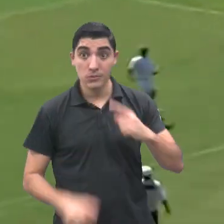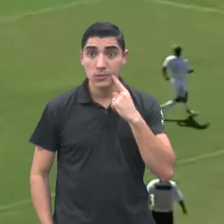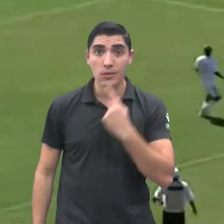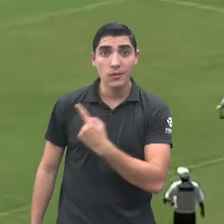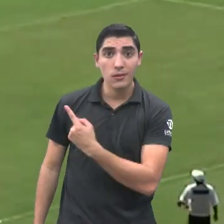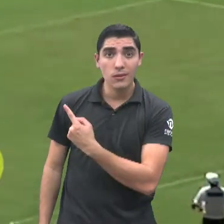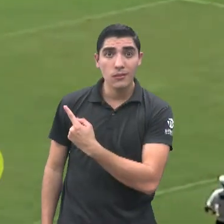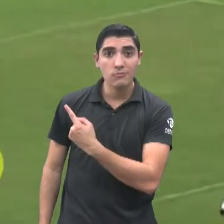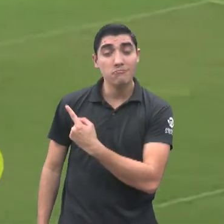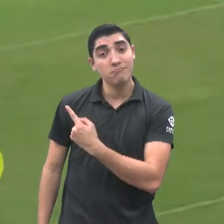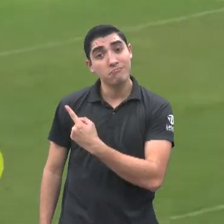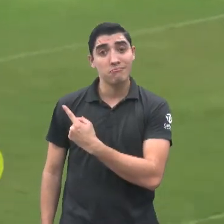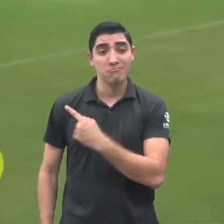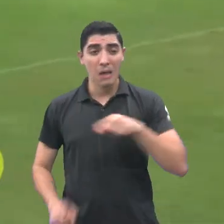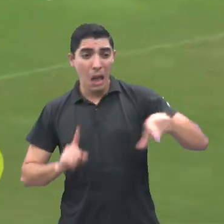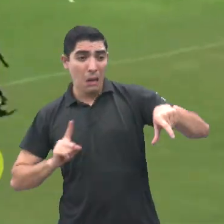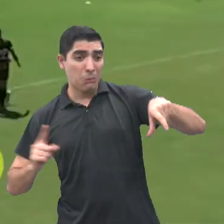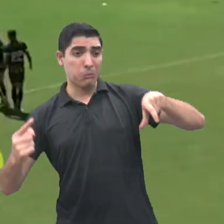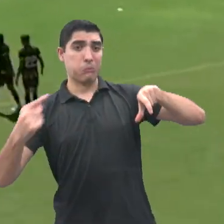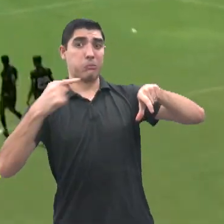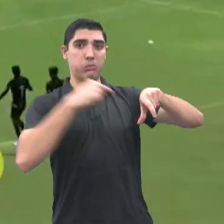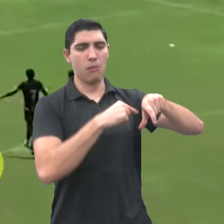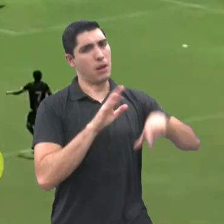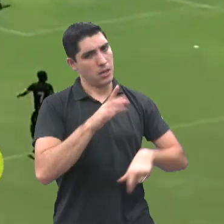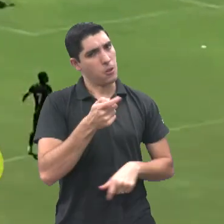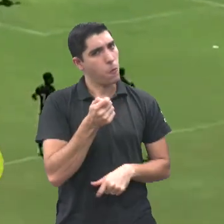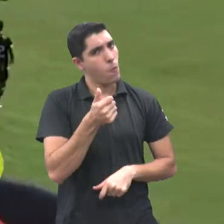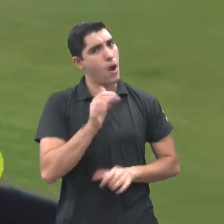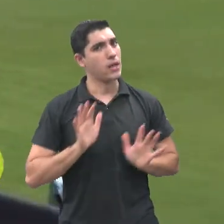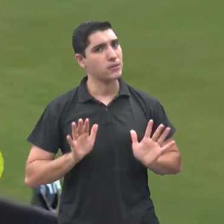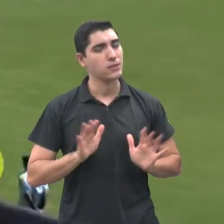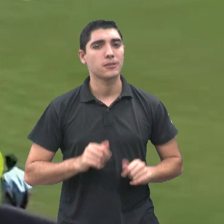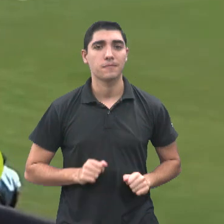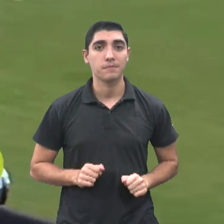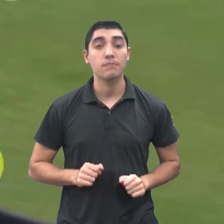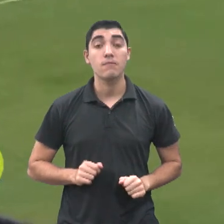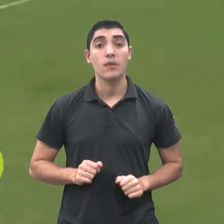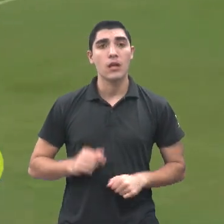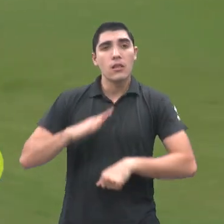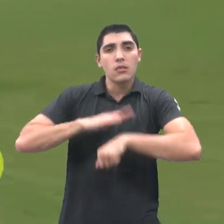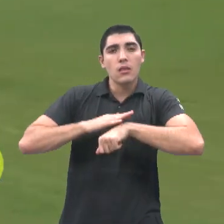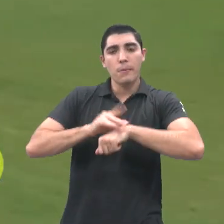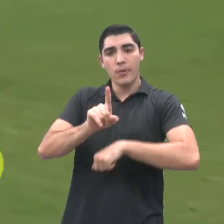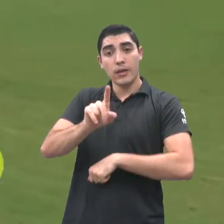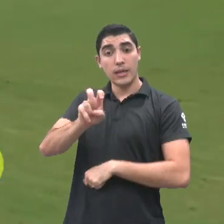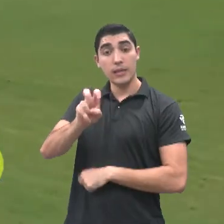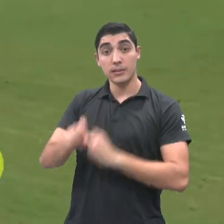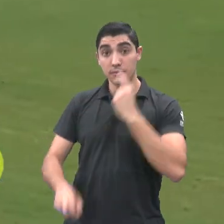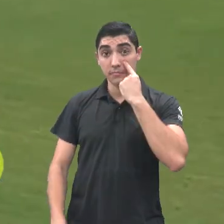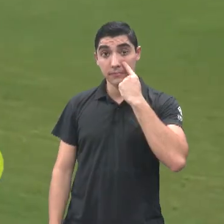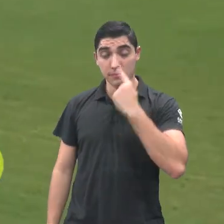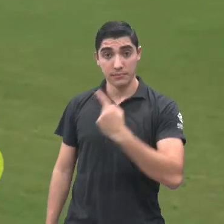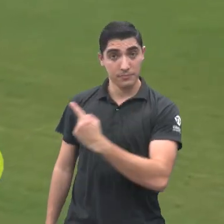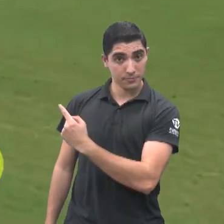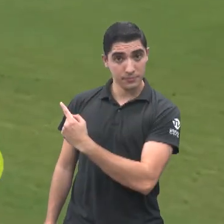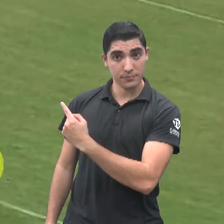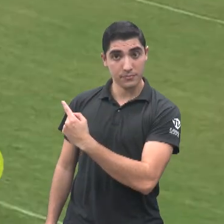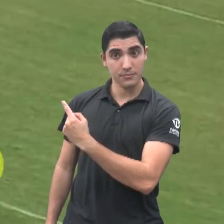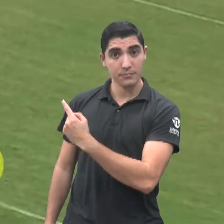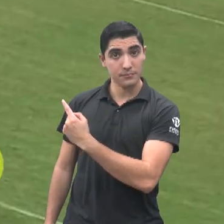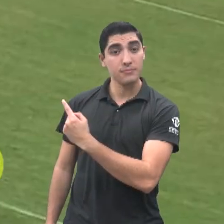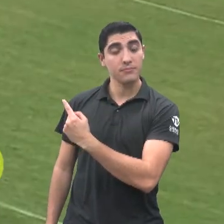chutar? Independente disso, levou perigo ao gol de Luan. Aos 15, na primeira chegada do Joseense, saiu o